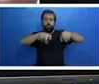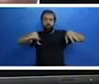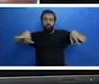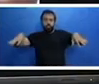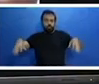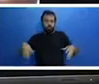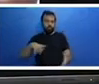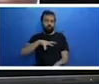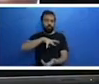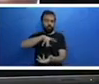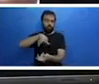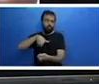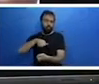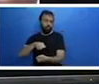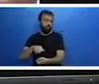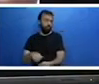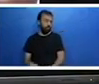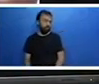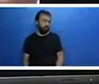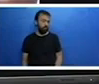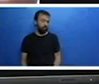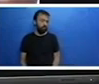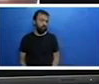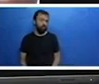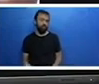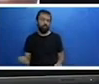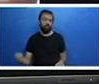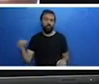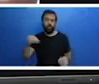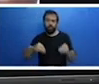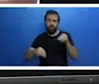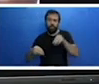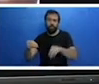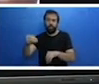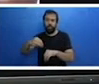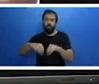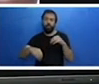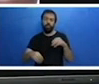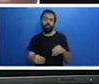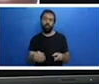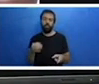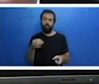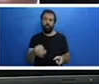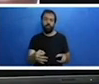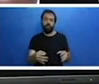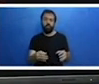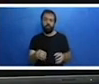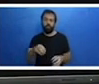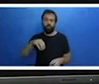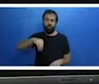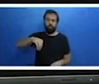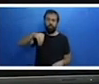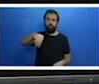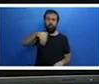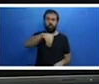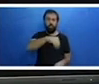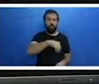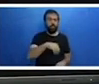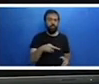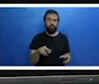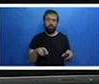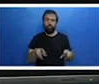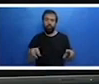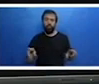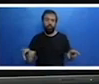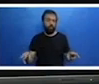o bispo, os cavalos, as torres, a rainha, peça mais forte do jogo, né? Ela, a poderosa. Objetivo